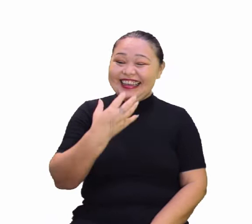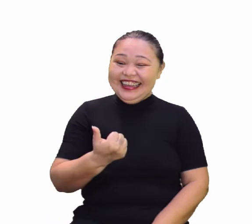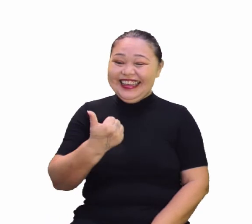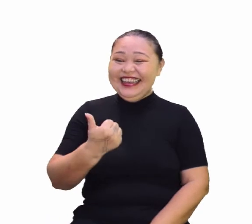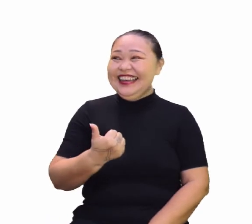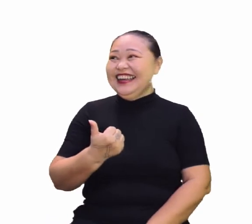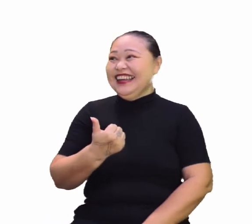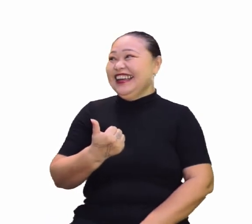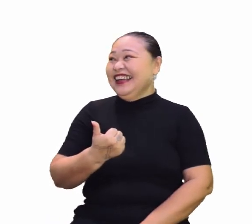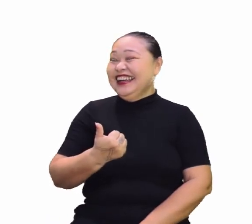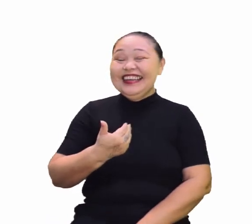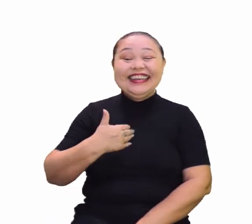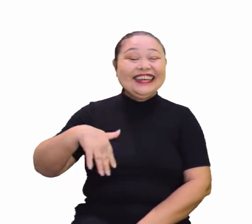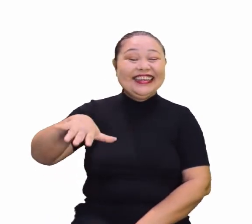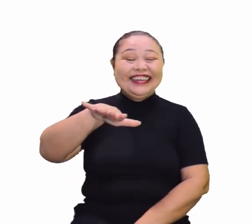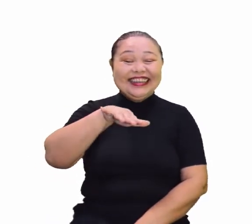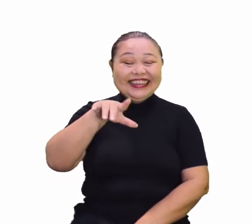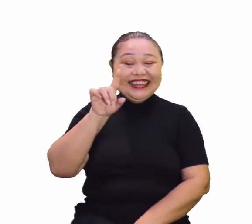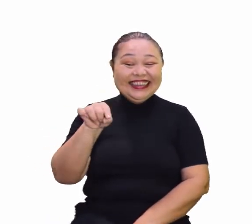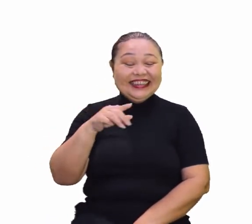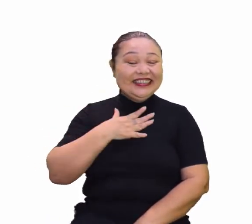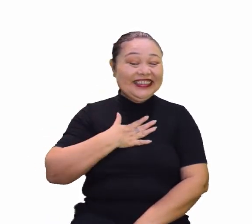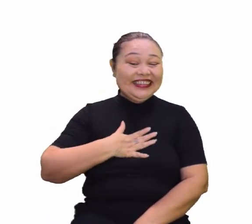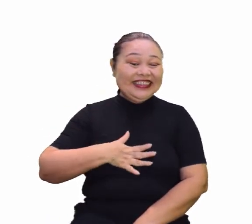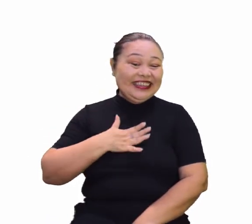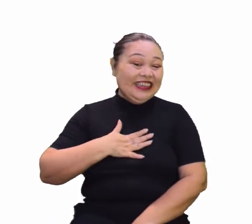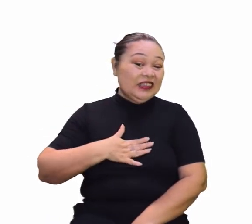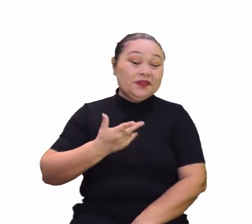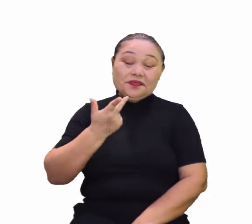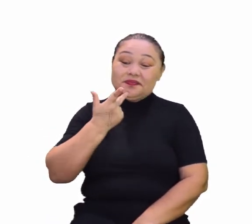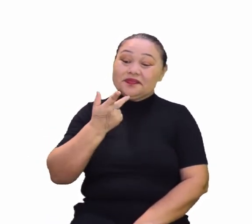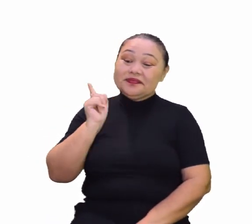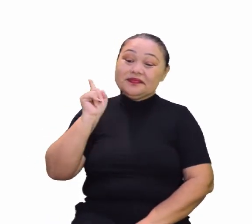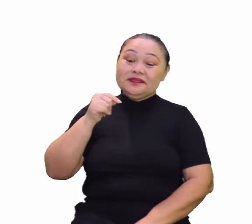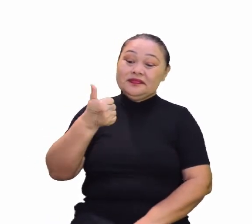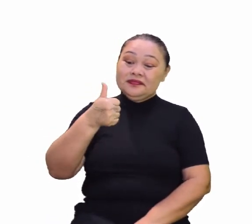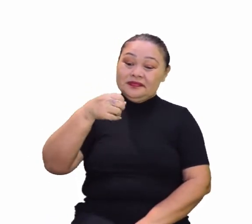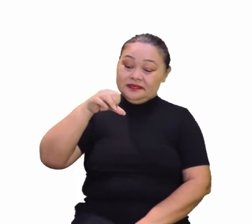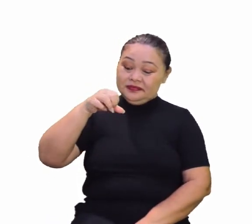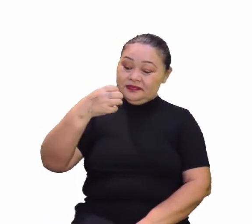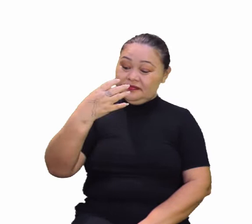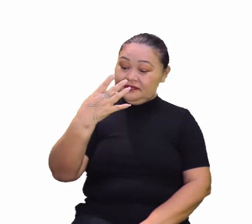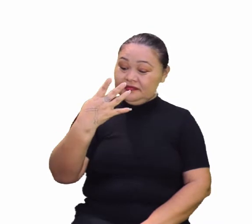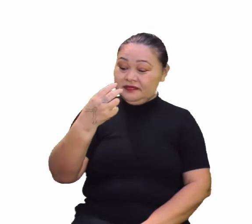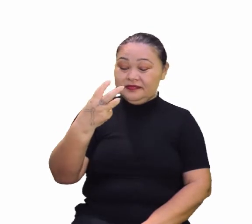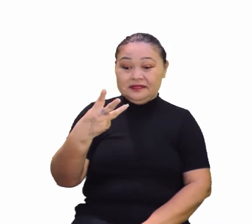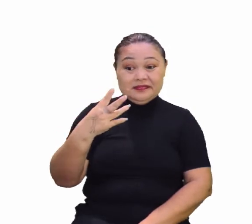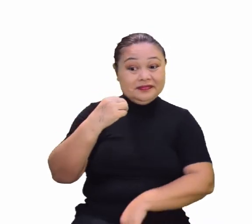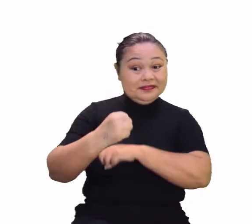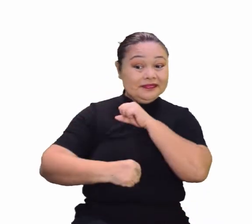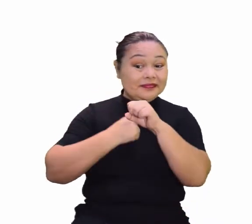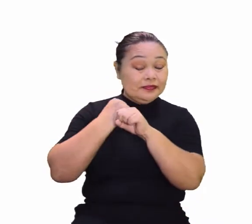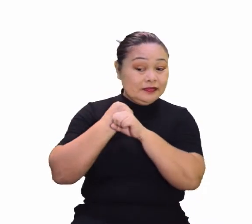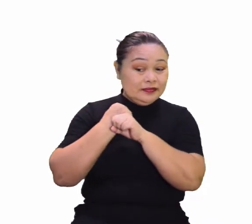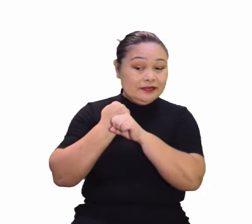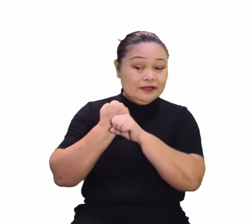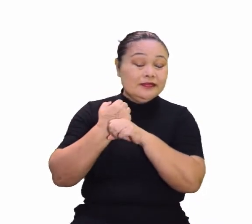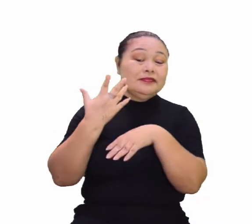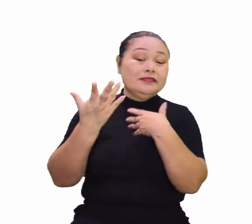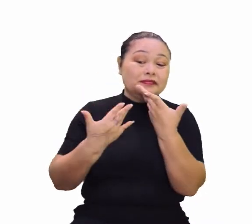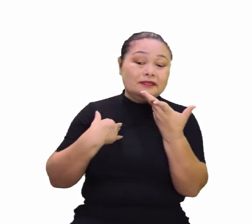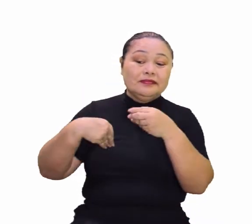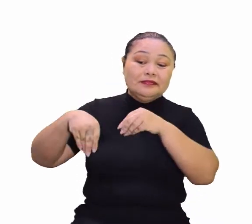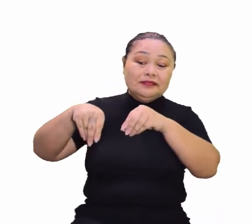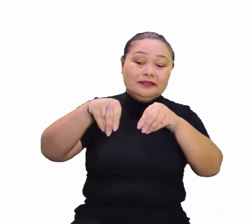demais. E aí, galera, tranquilo, ele está falando aí a questão de 1943, quando